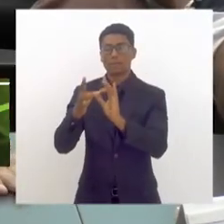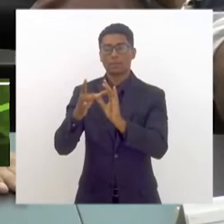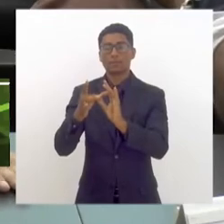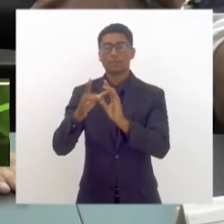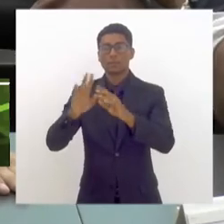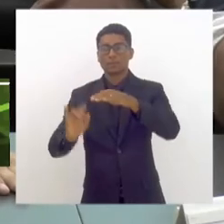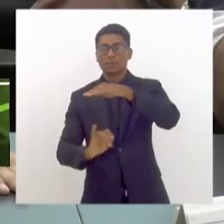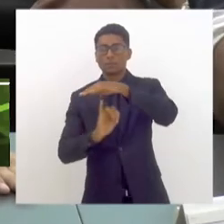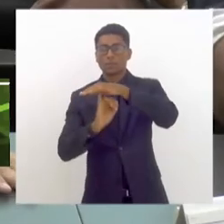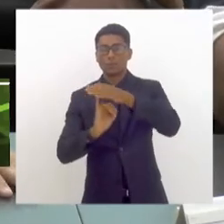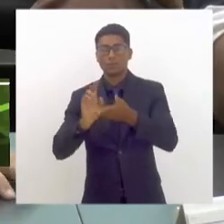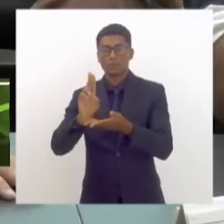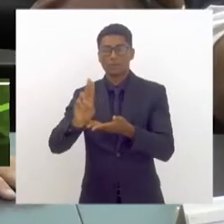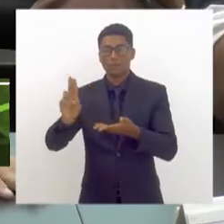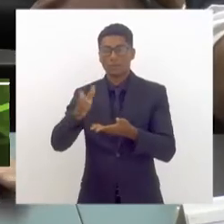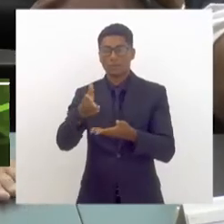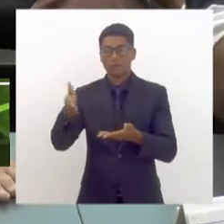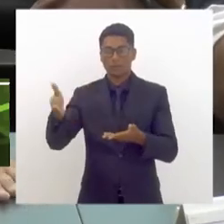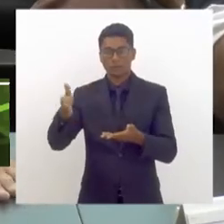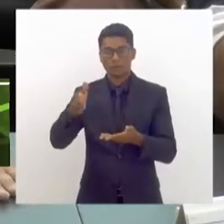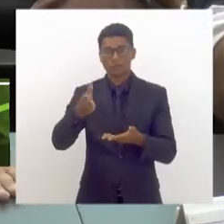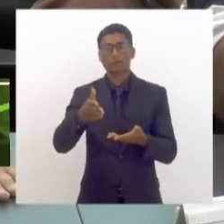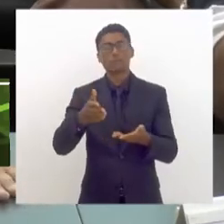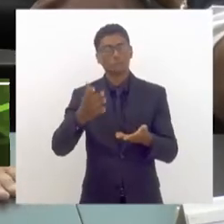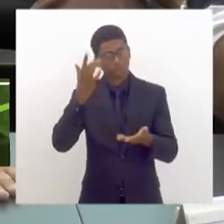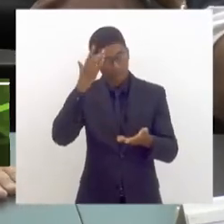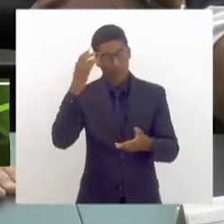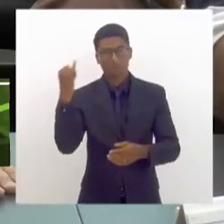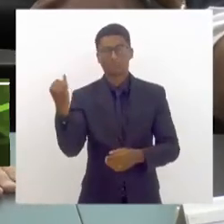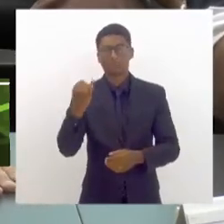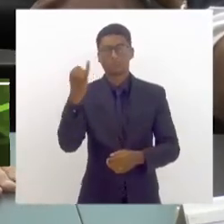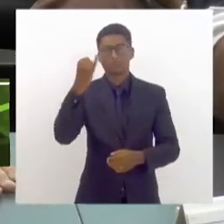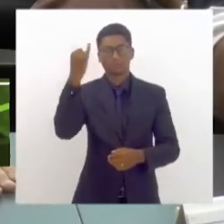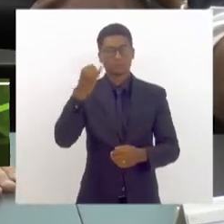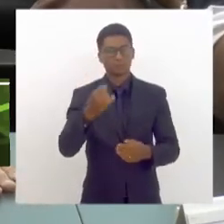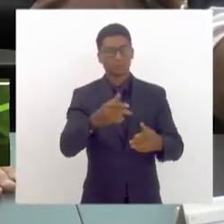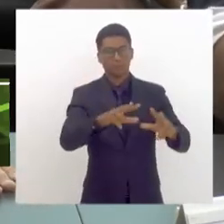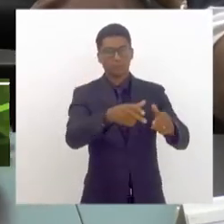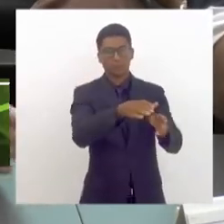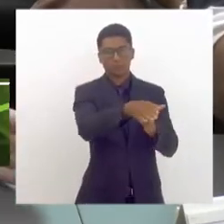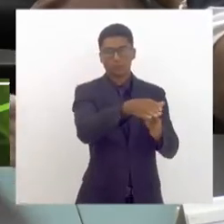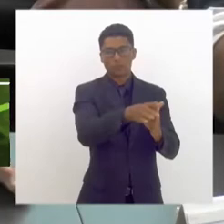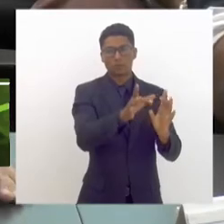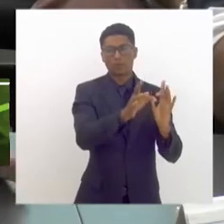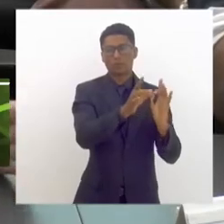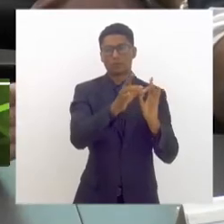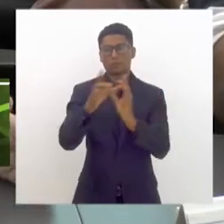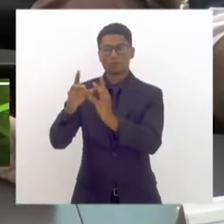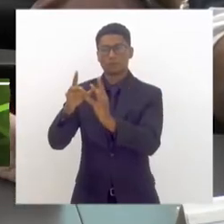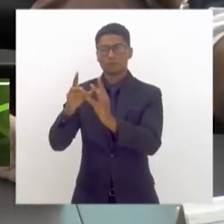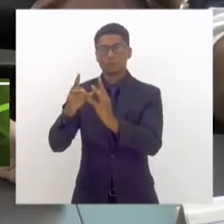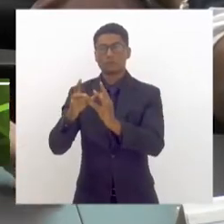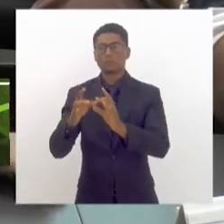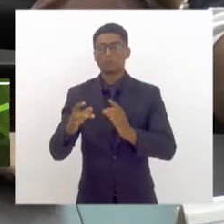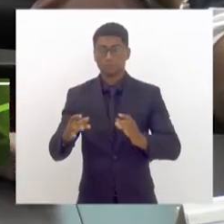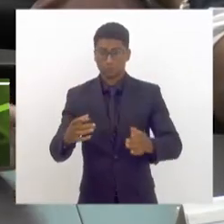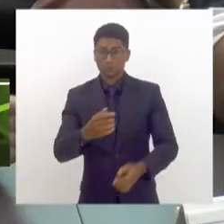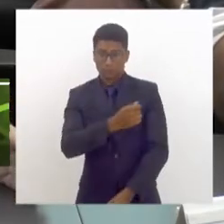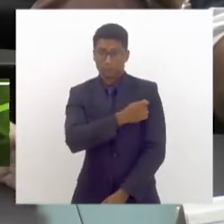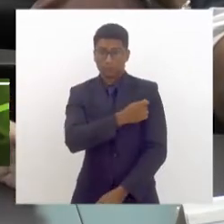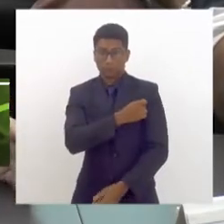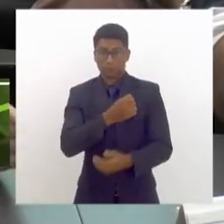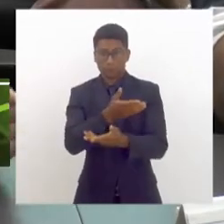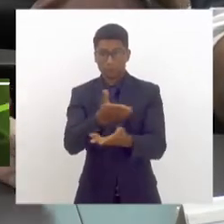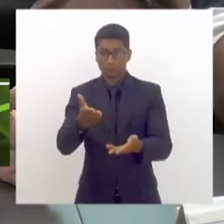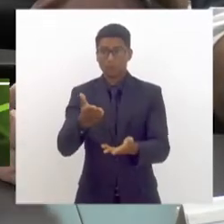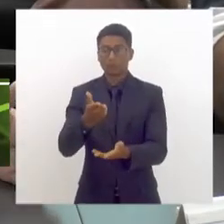Acho que é fundamental. Acho que, inclusive, para além dos professores, mas acho que também os estudantes do ensino